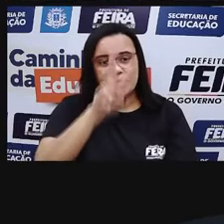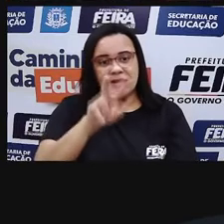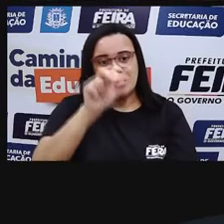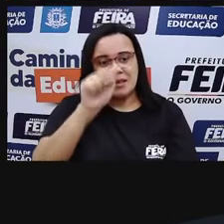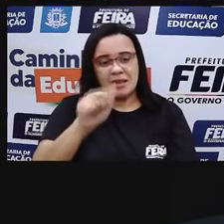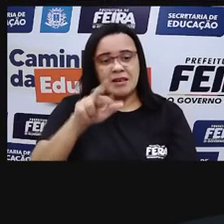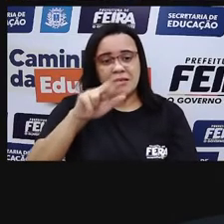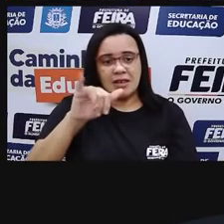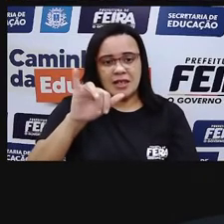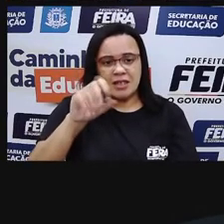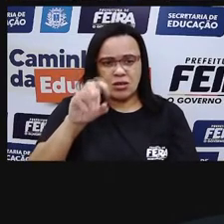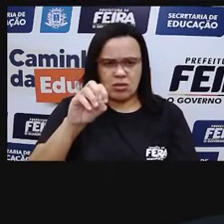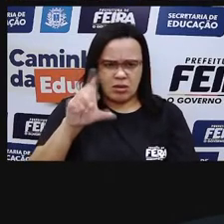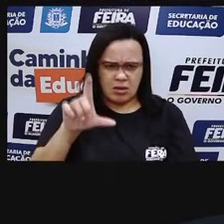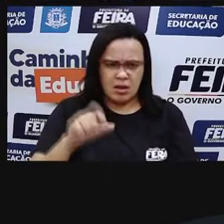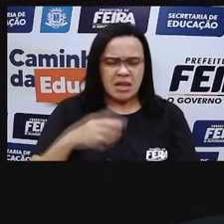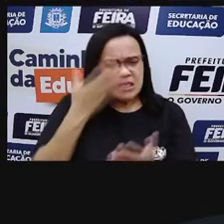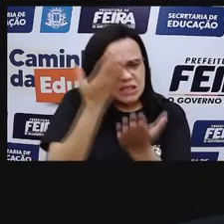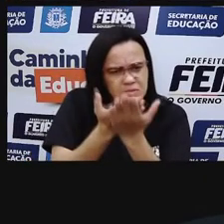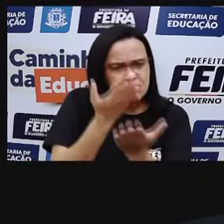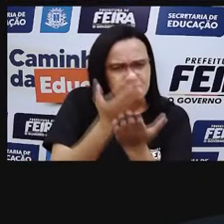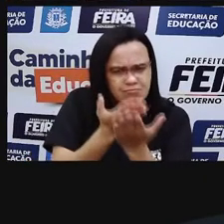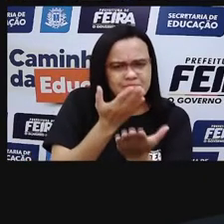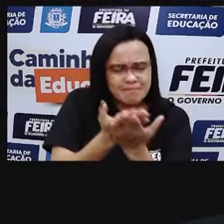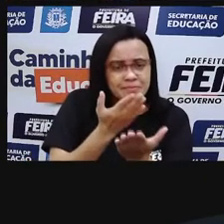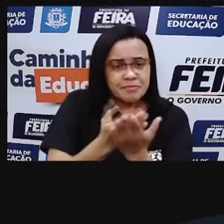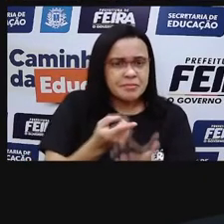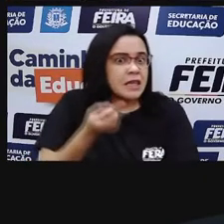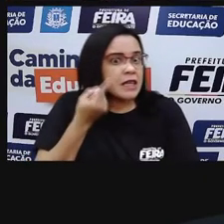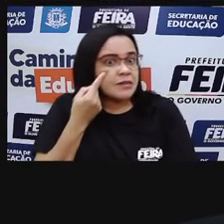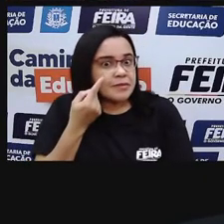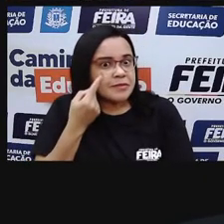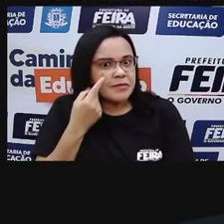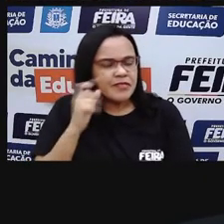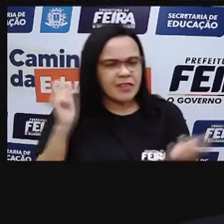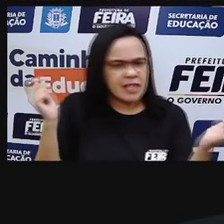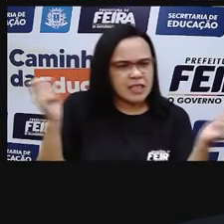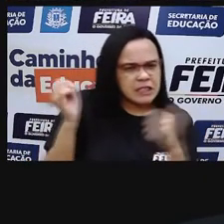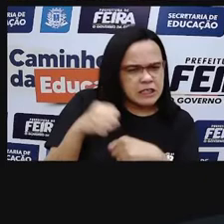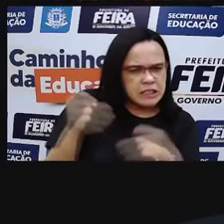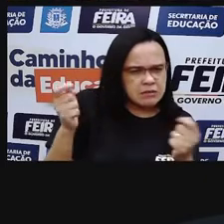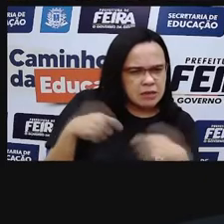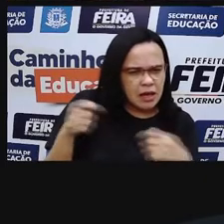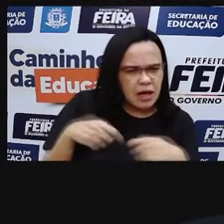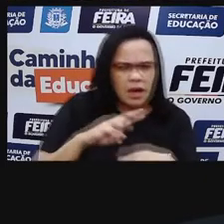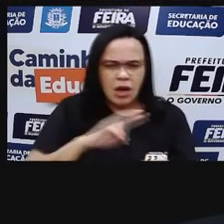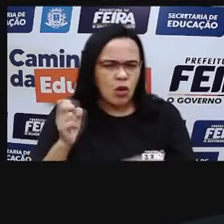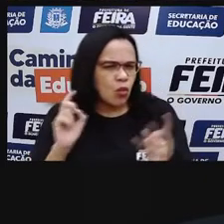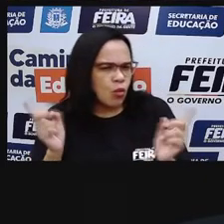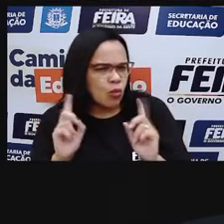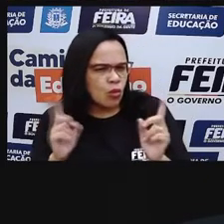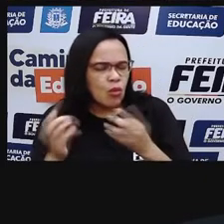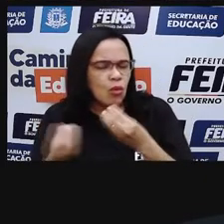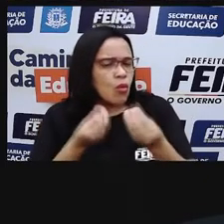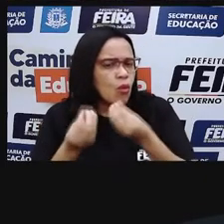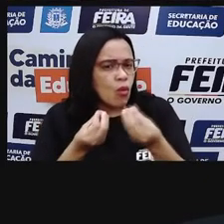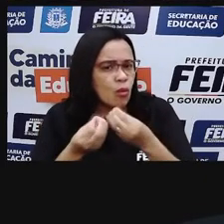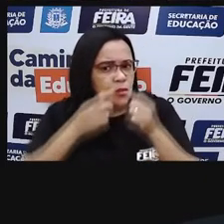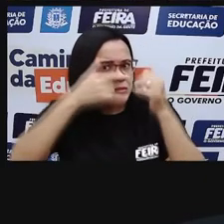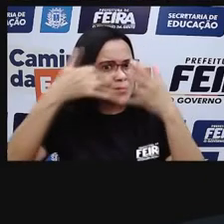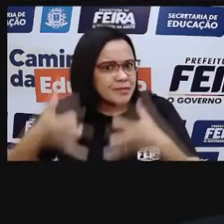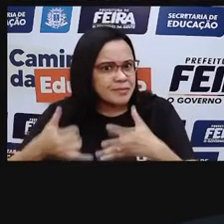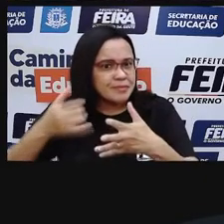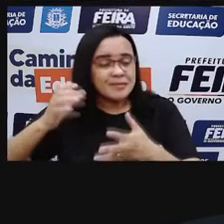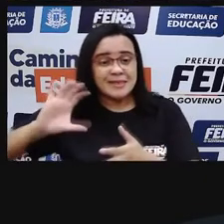muito tempo fazendo essa variolação e tem pessoas que dá certo, mas vamos estudar isso, vamos ver na ciência como é que a gente explica isso, o que é que acontece.